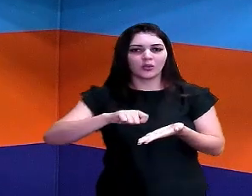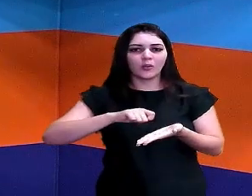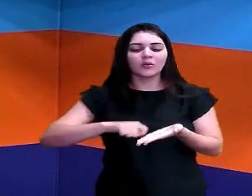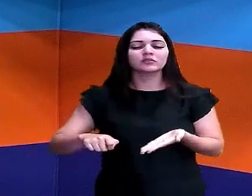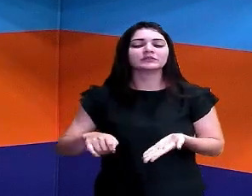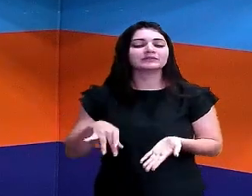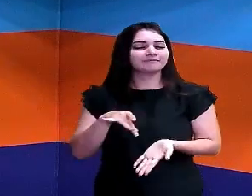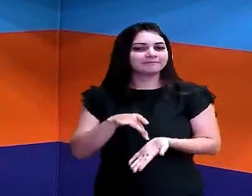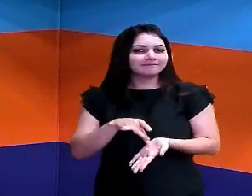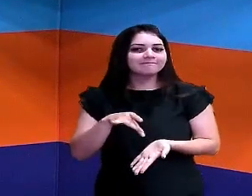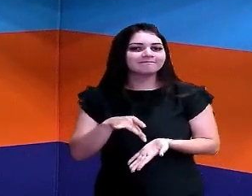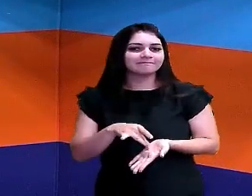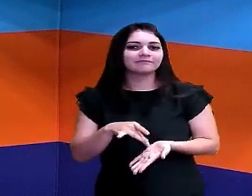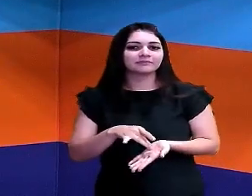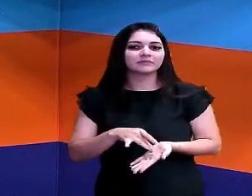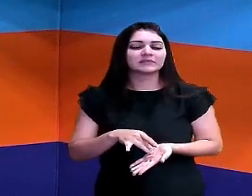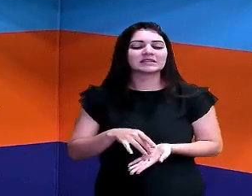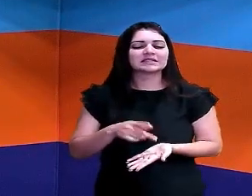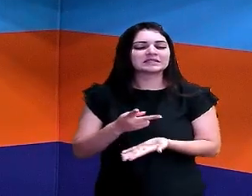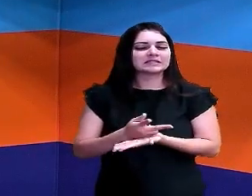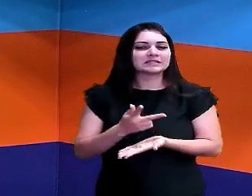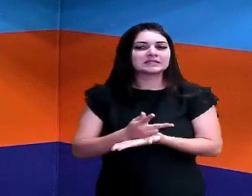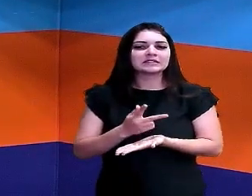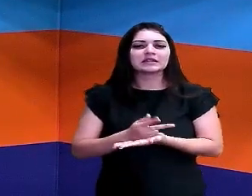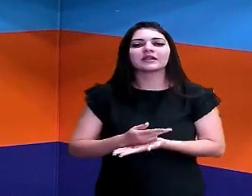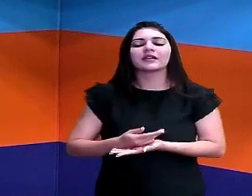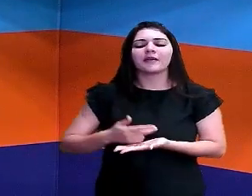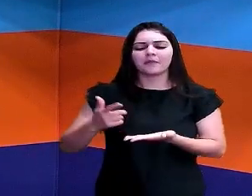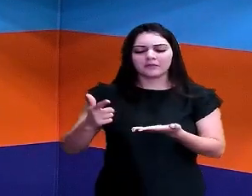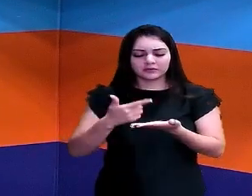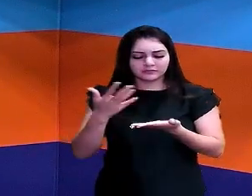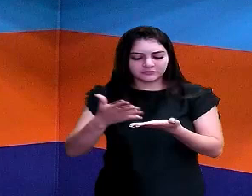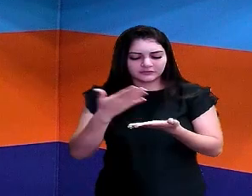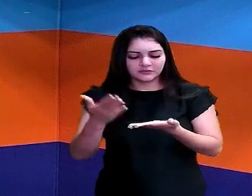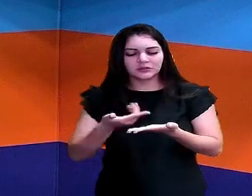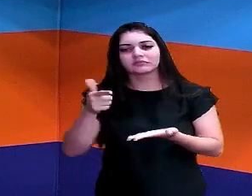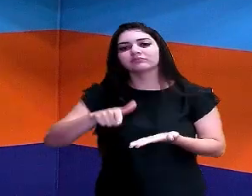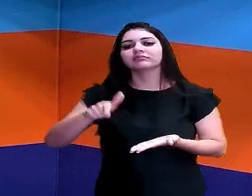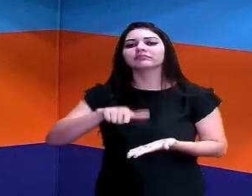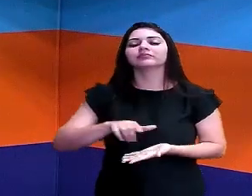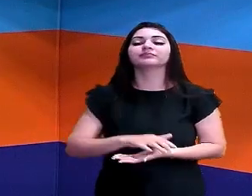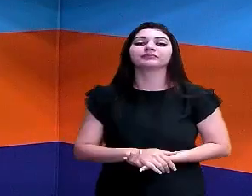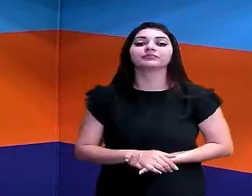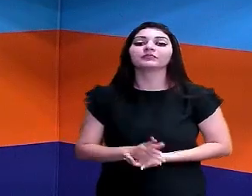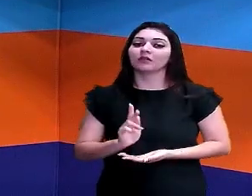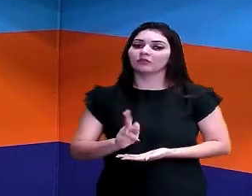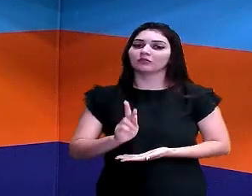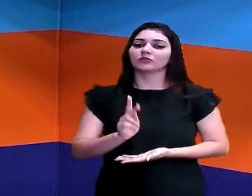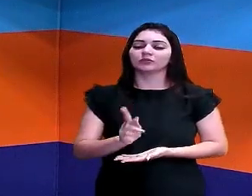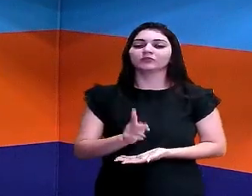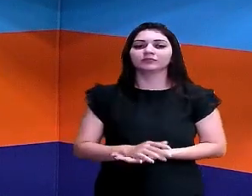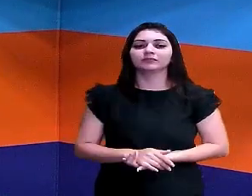anotar realmente, tá sempre revisando, tá bom? Então, vamos continuar.